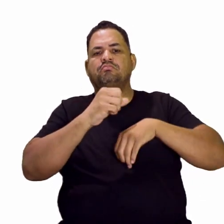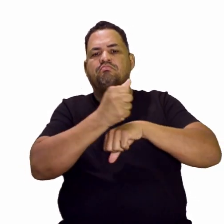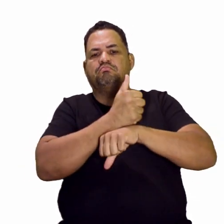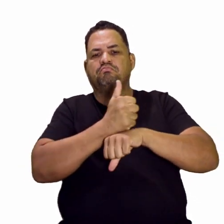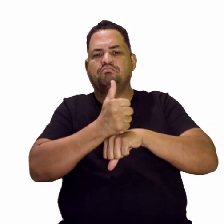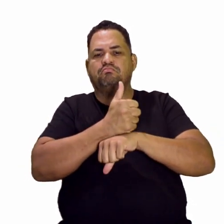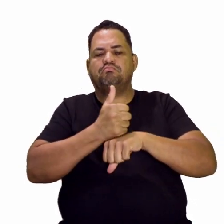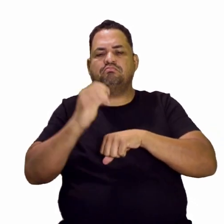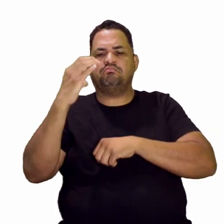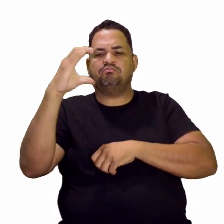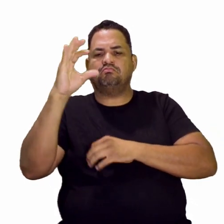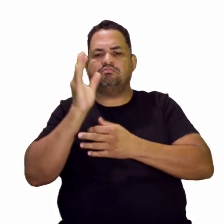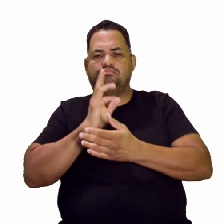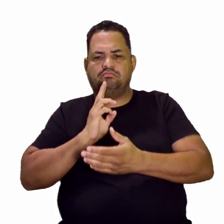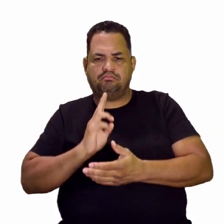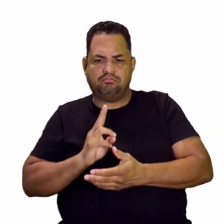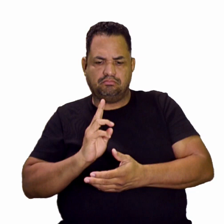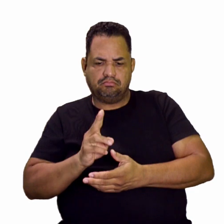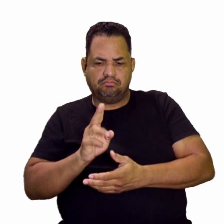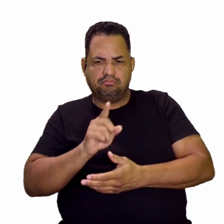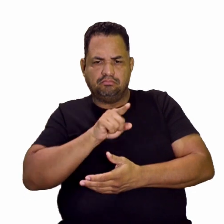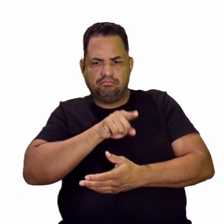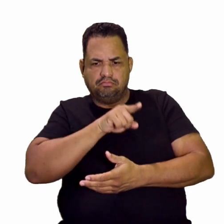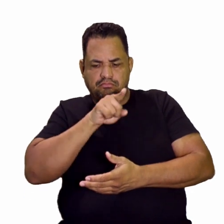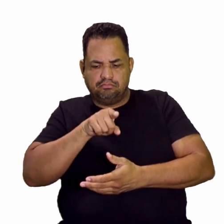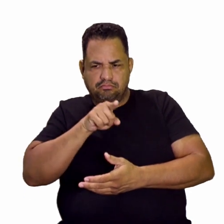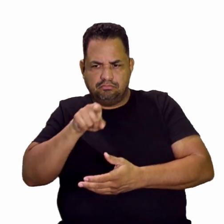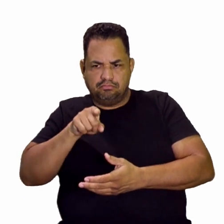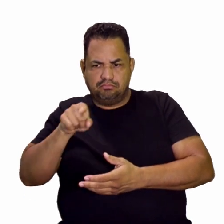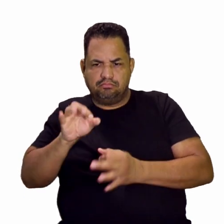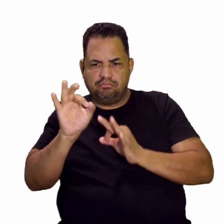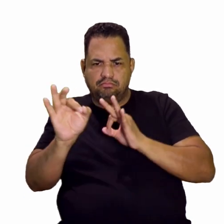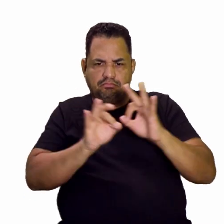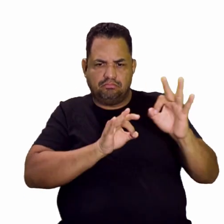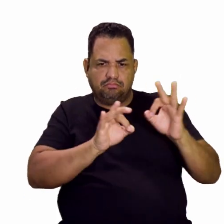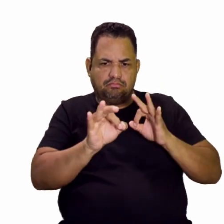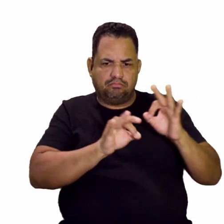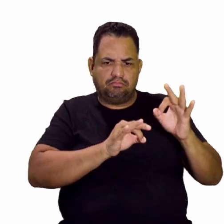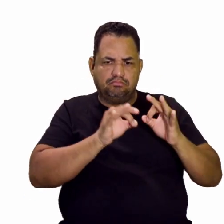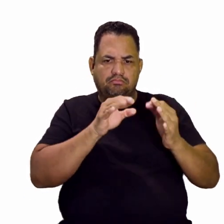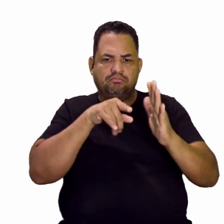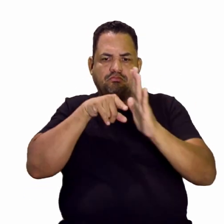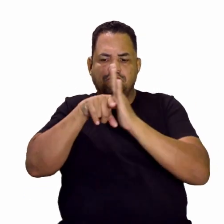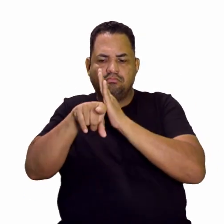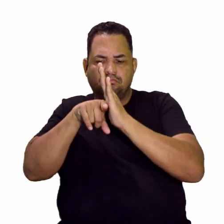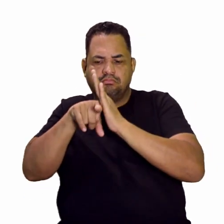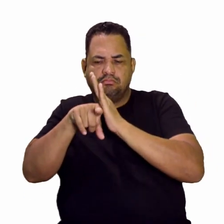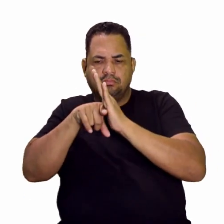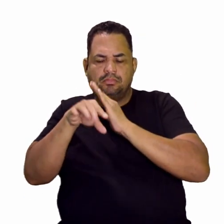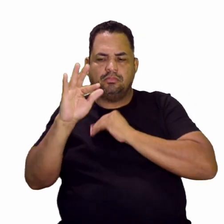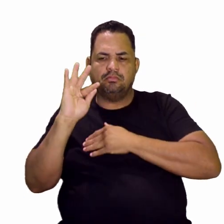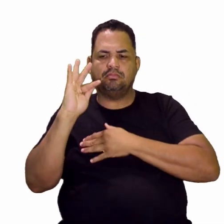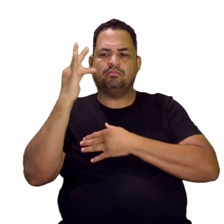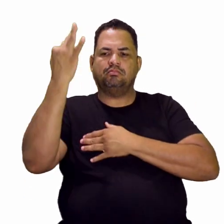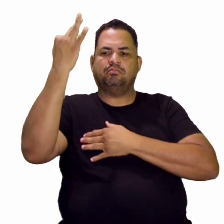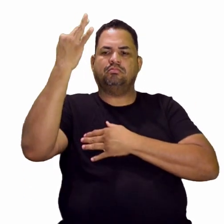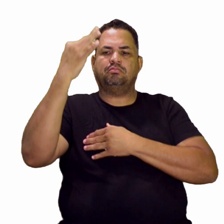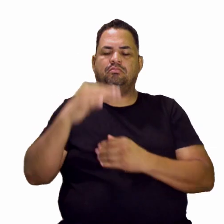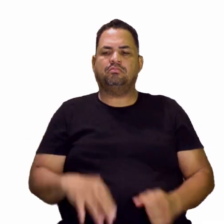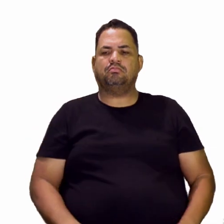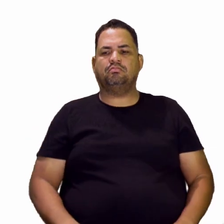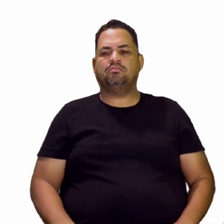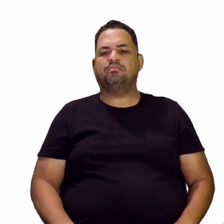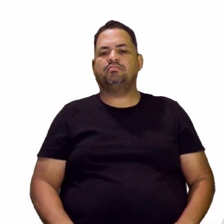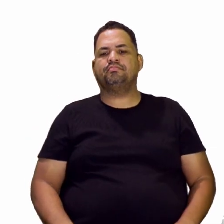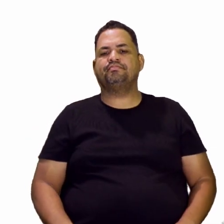segue em uma sequência lógica organizada para estudar os fenômenos,